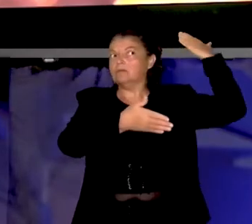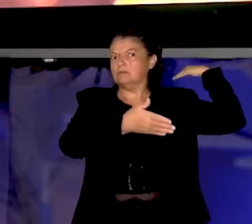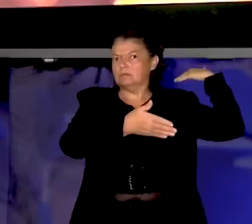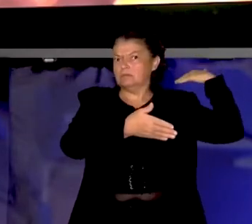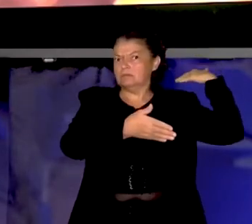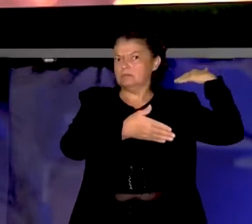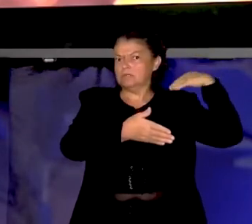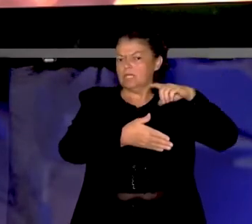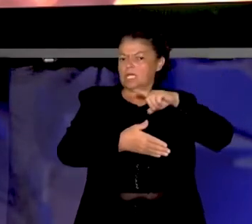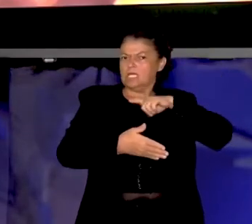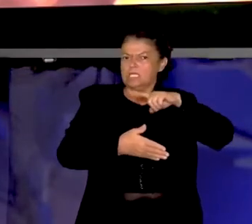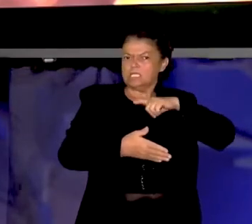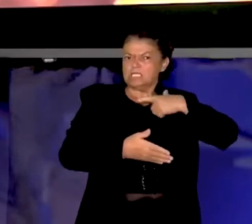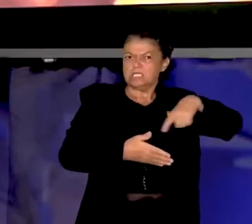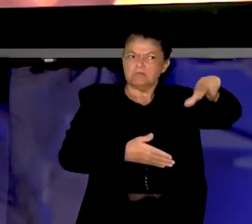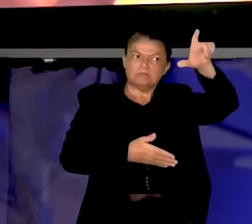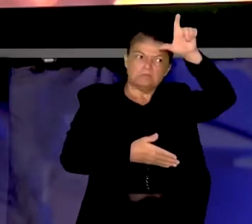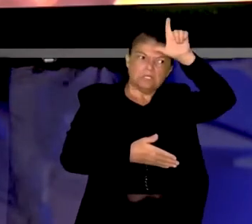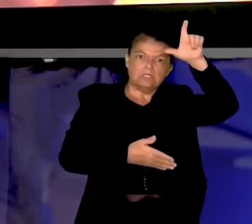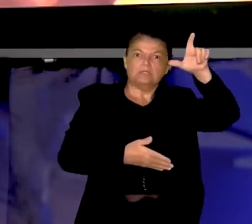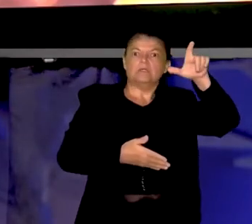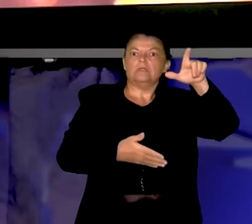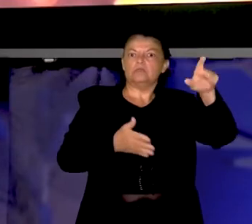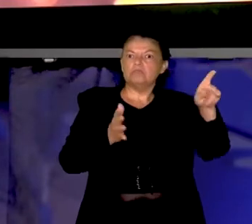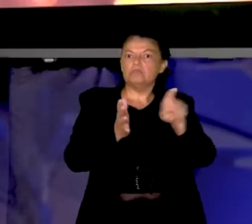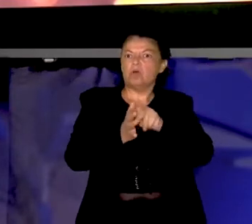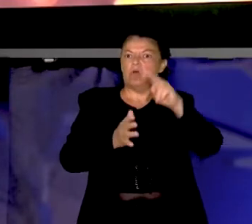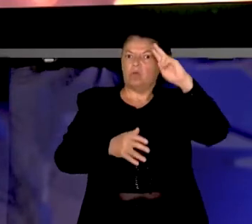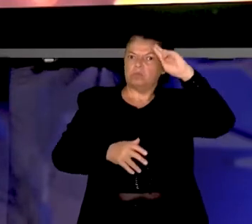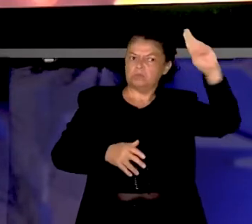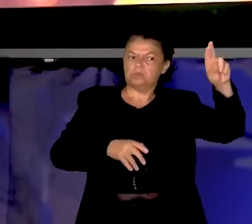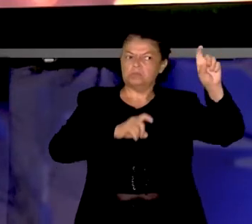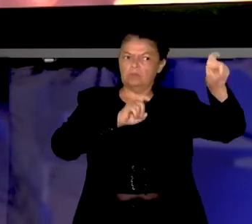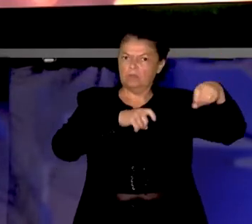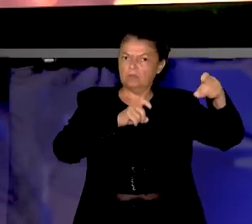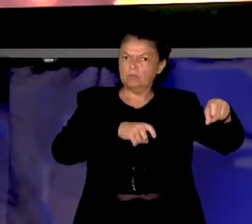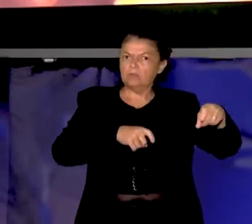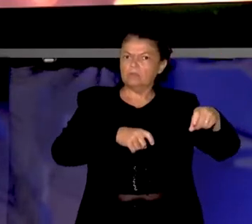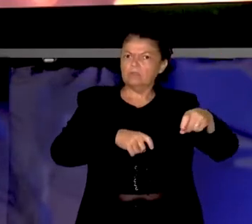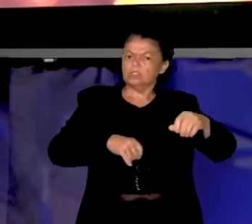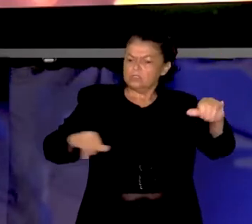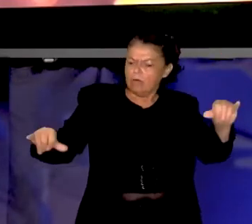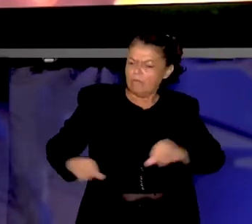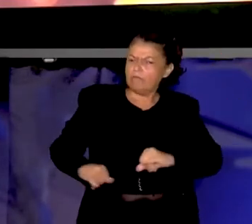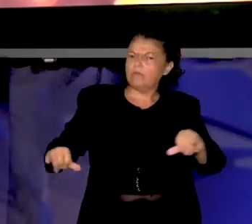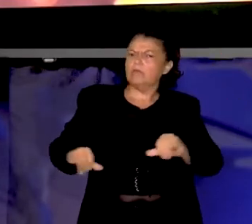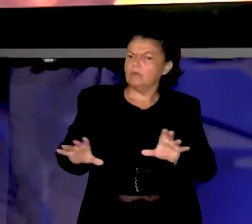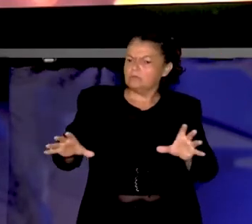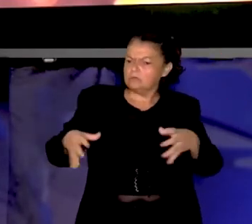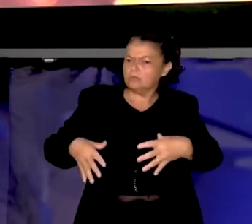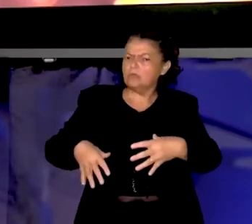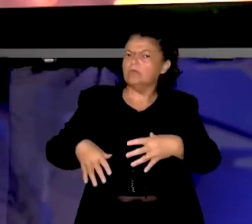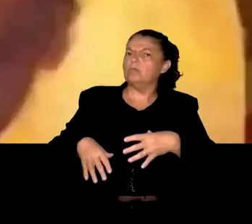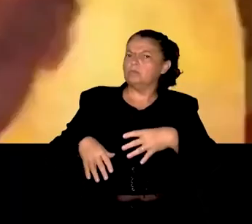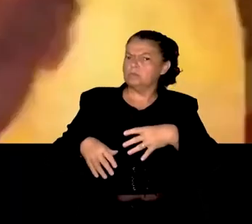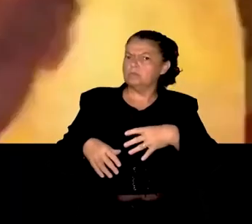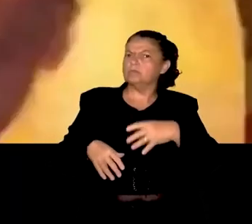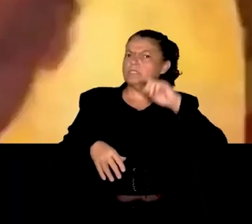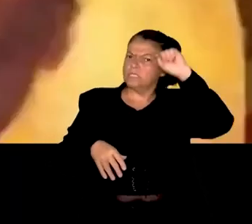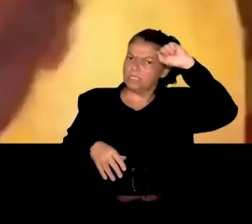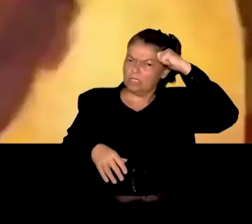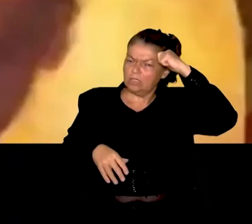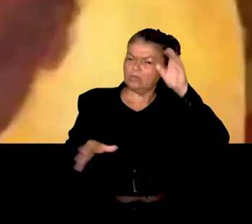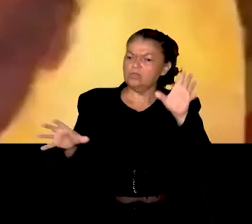causavam ou praticavam para com os escravos negros e aqueles afrodescendentes também. Olha